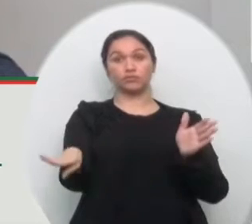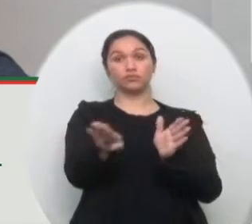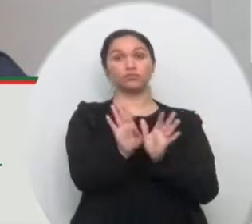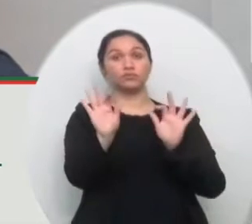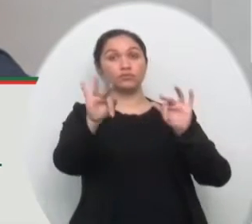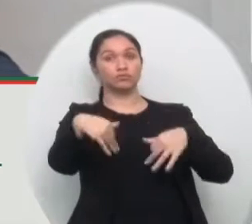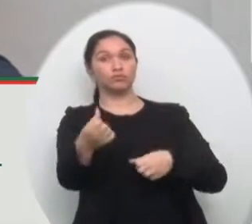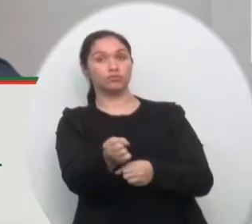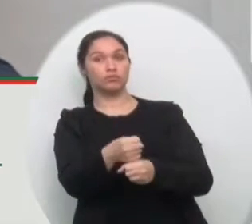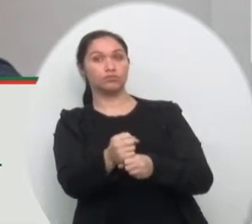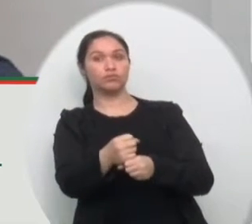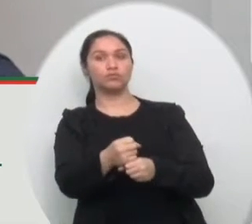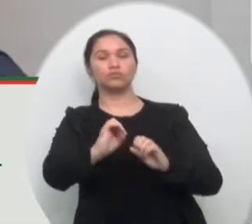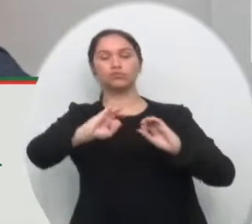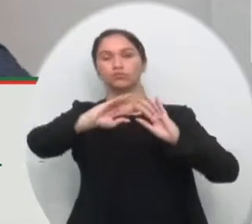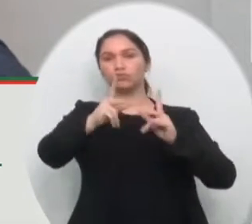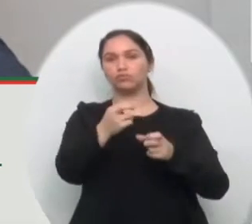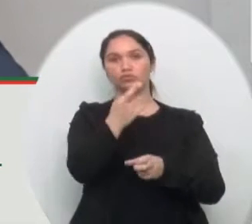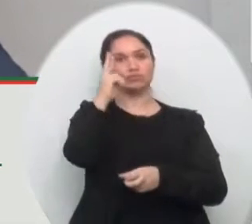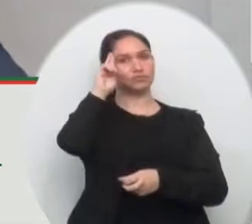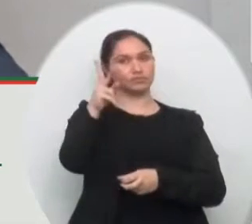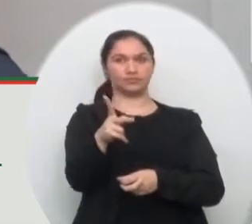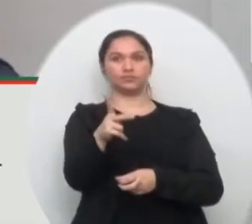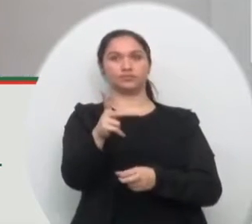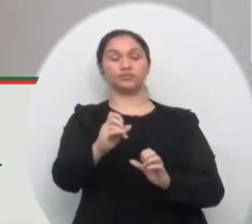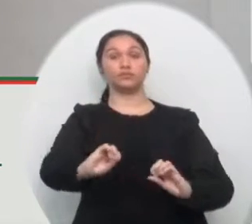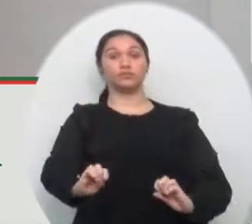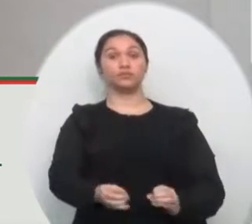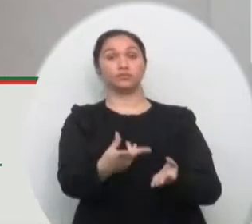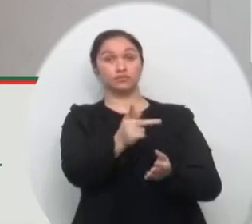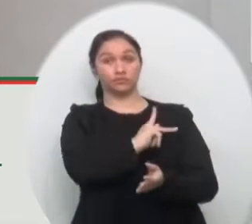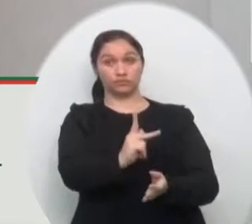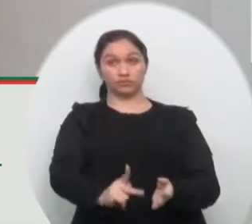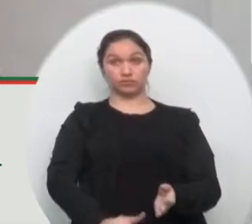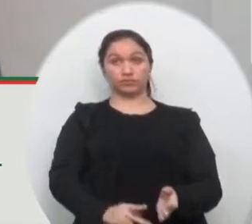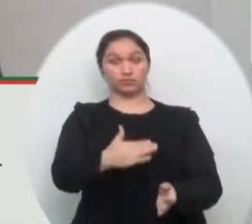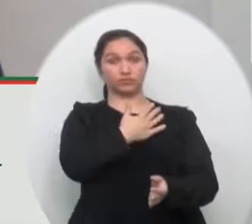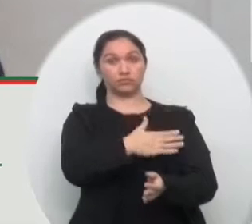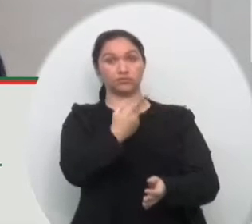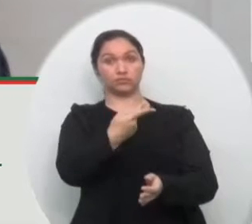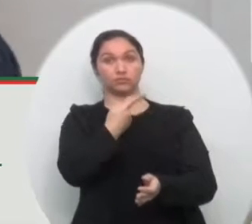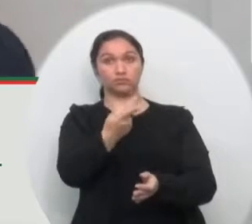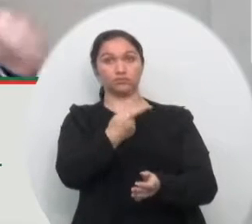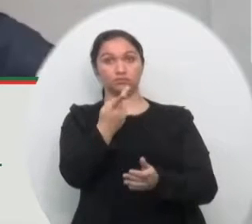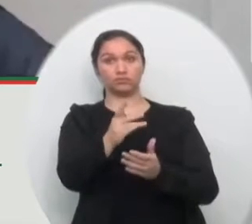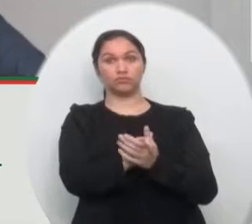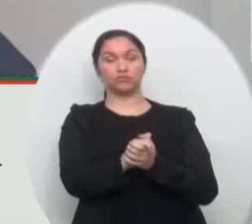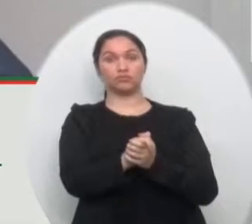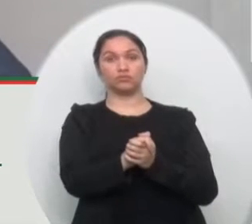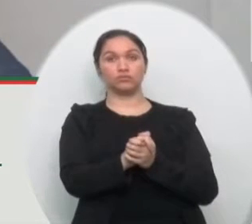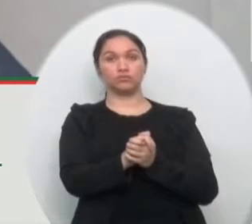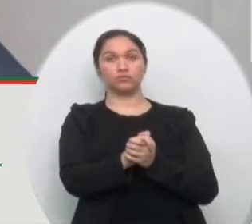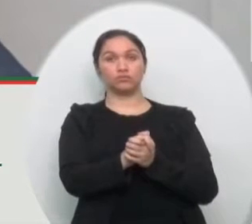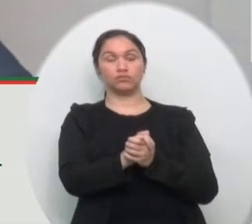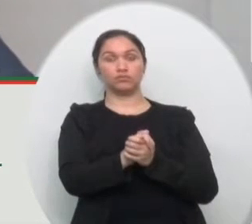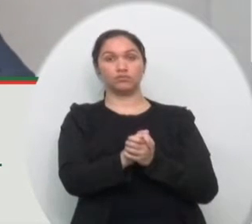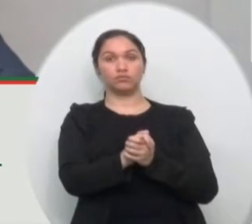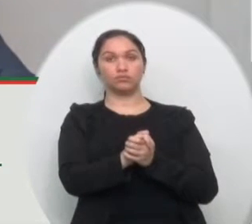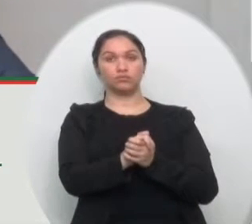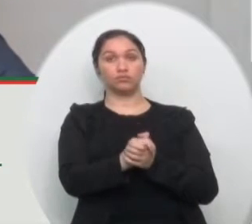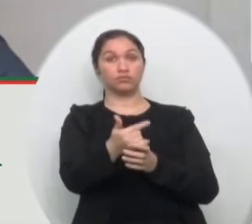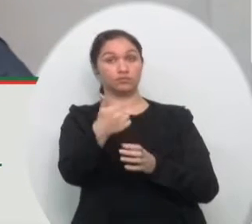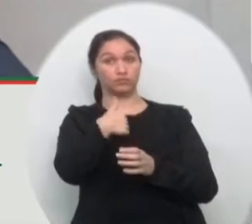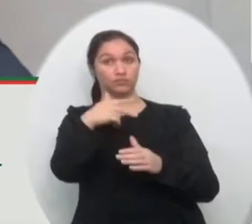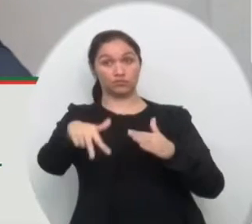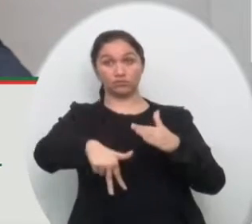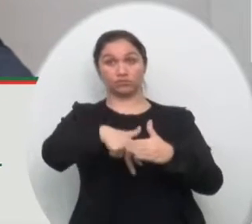saúde da nossa população. Senhor presidente, eu lembro-me bem que há mais ou menos 1 ano e meio eu levantei aqui nessa tribuna a questão de